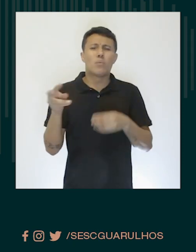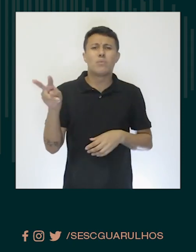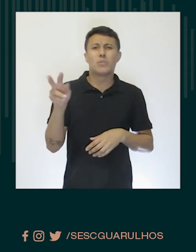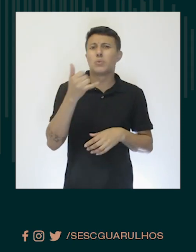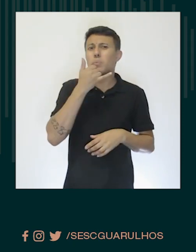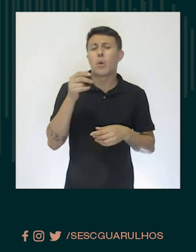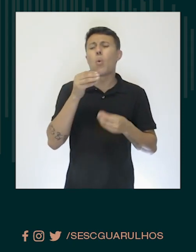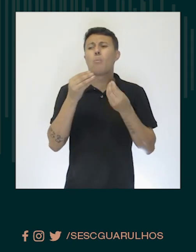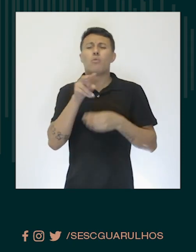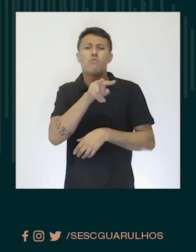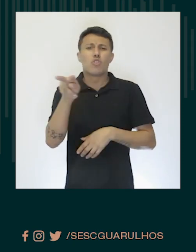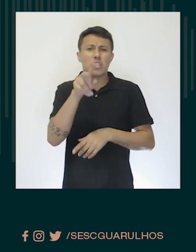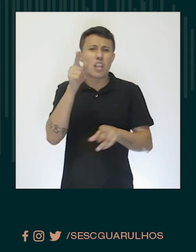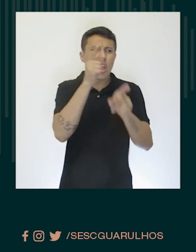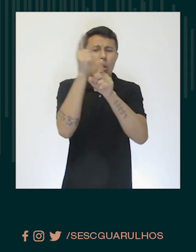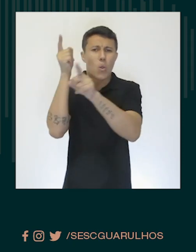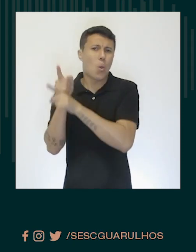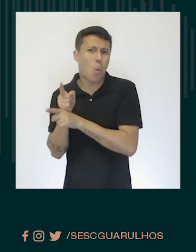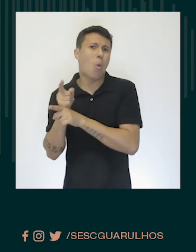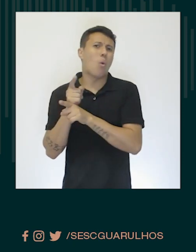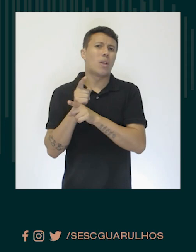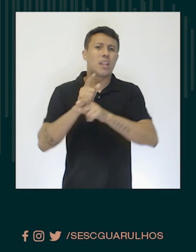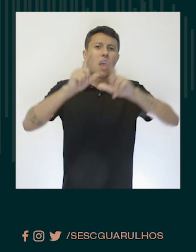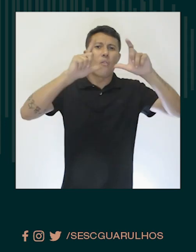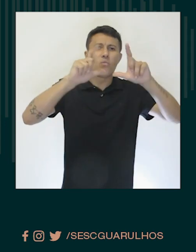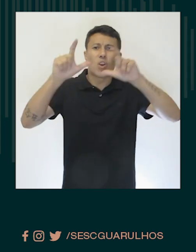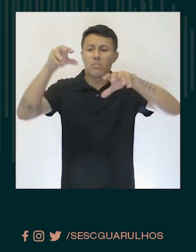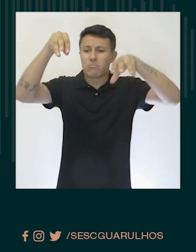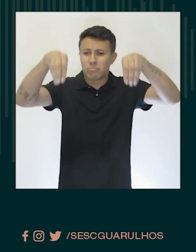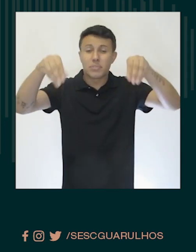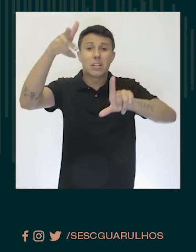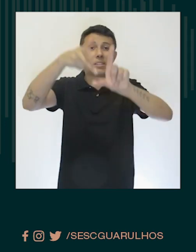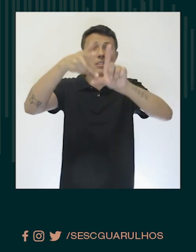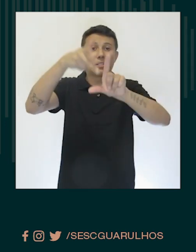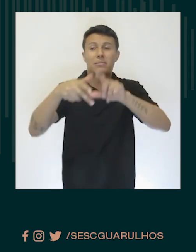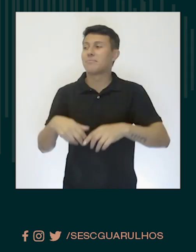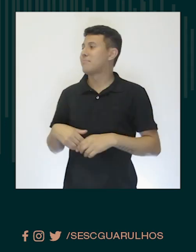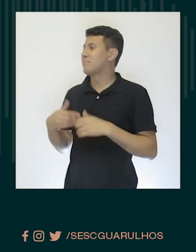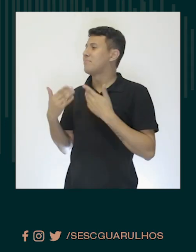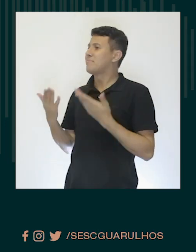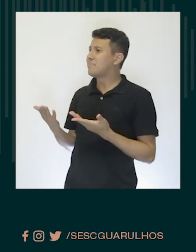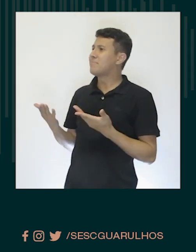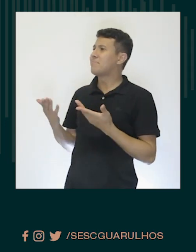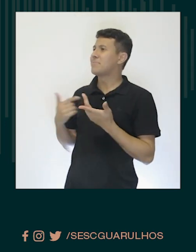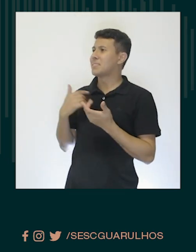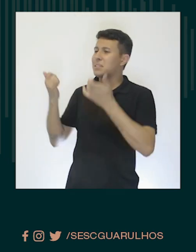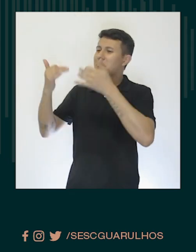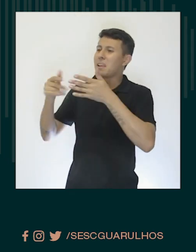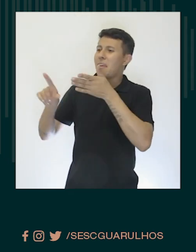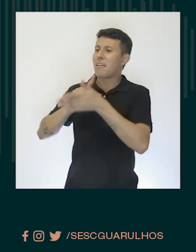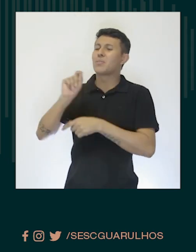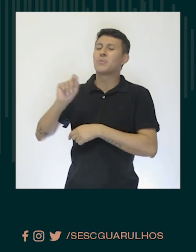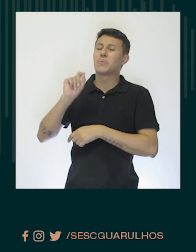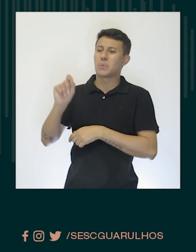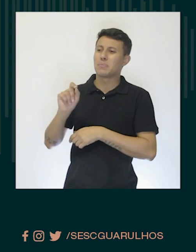Onde vocês encontram o espaço da fotografia dentro dessas lives? A gente volta um pouco com aquilo que você tinha falado